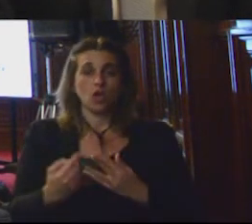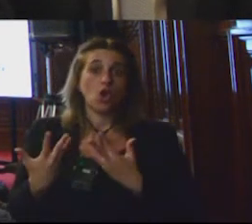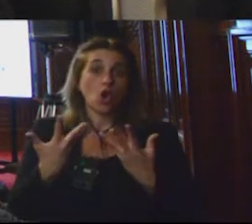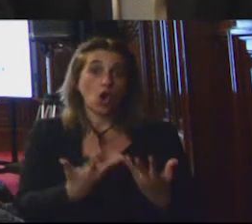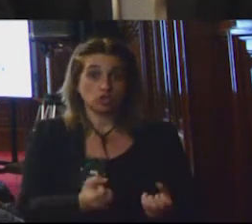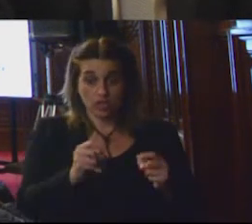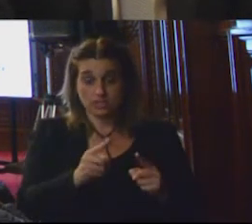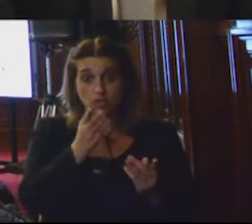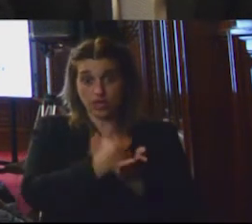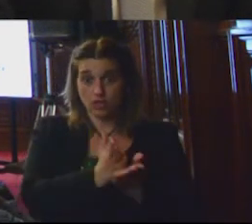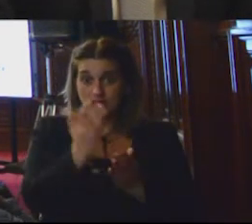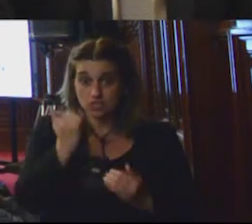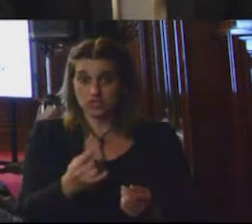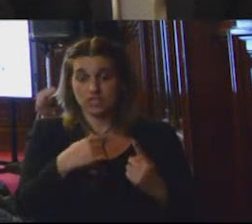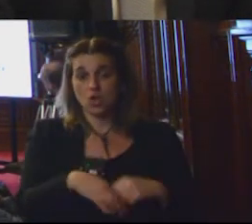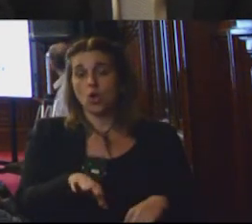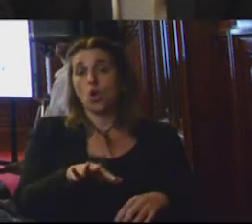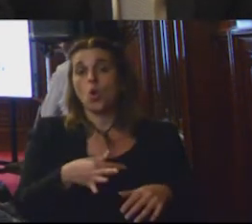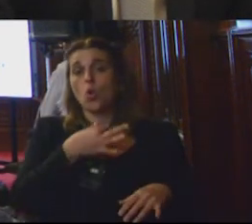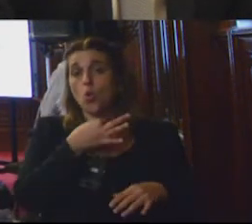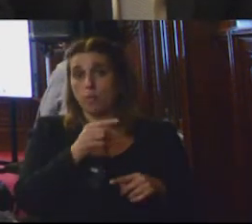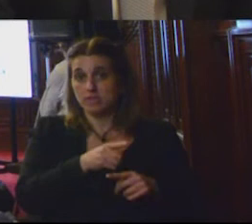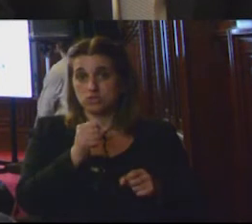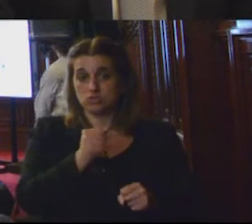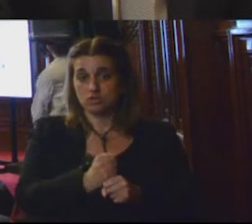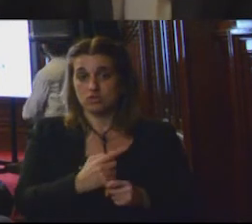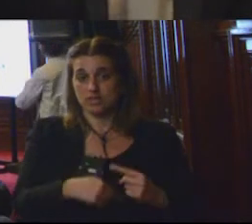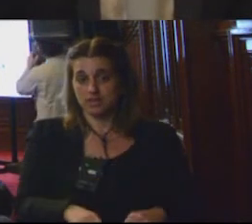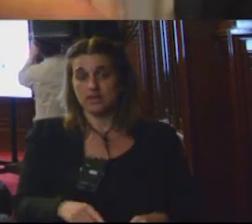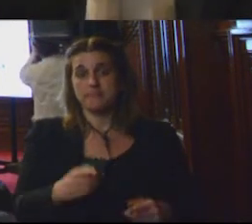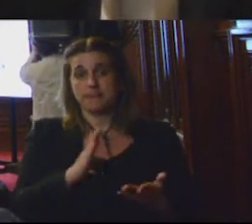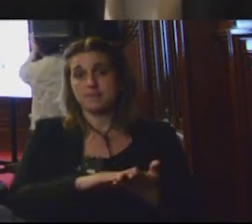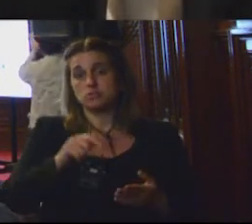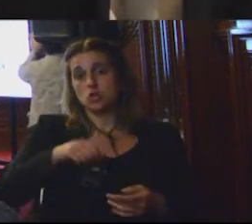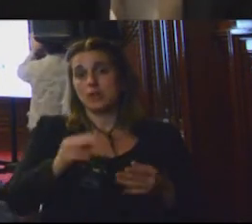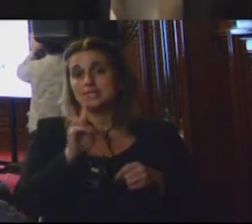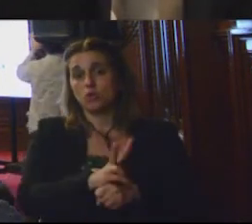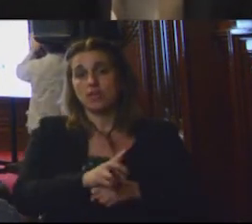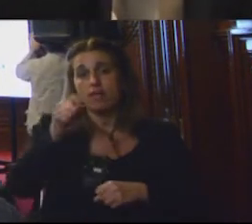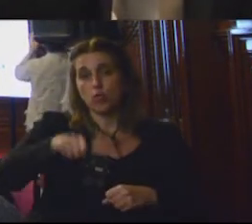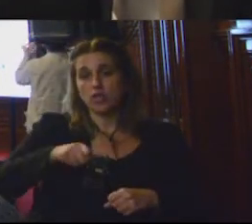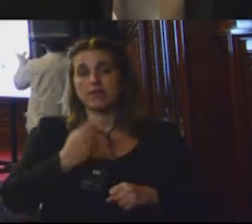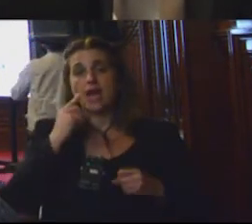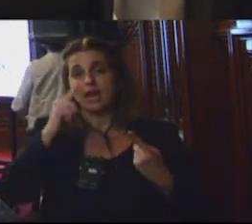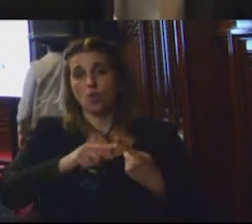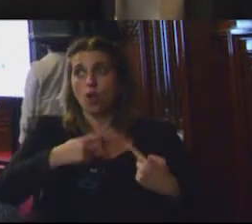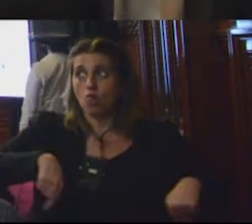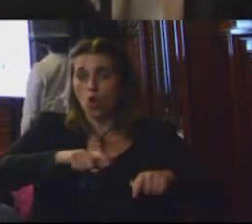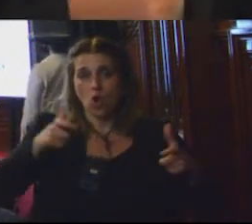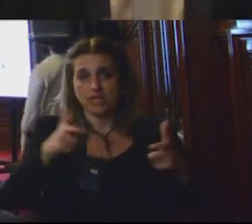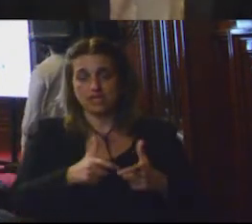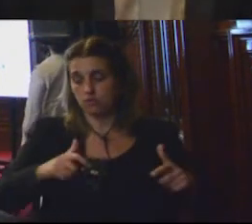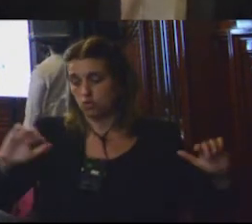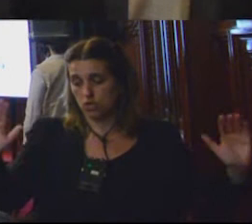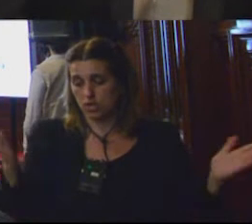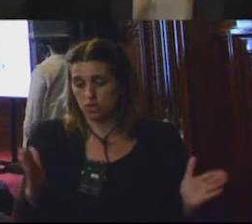de ocupação com renda, valorização e garantia de segurança jurídica à negociação coletiva e redução da informalidade da